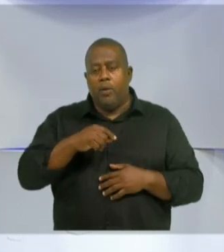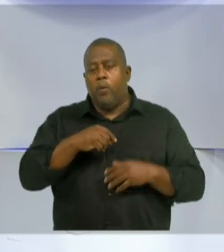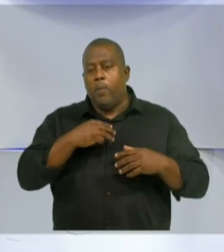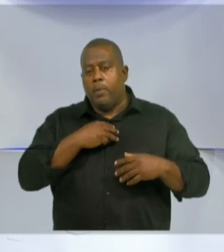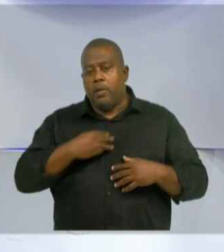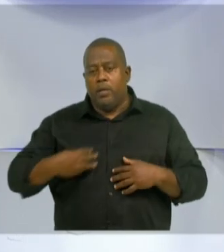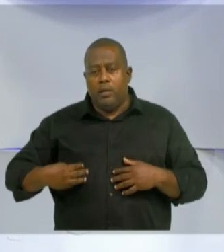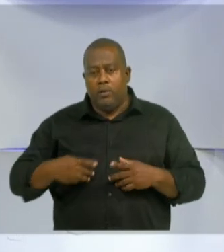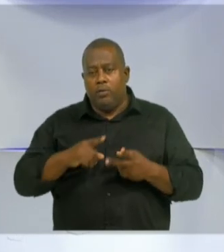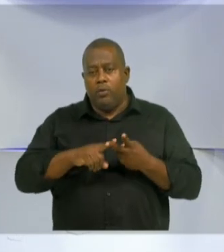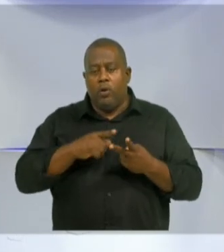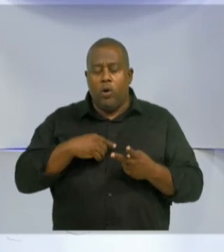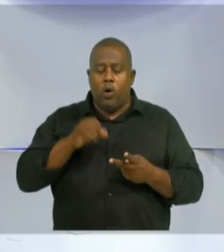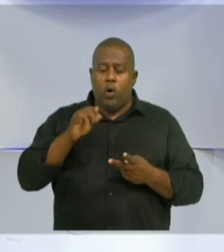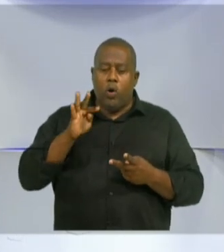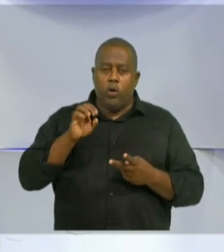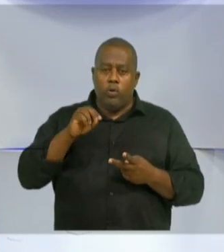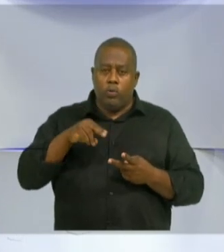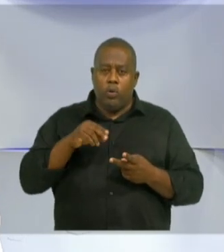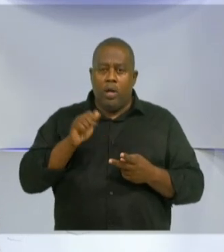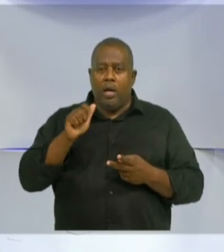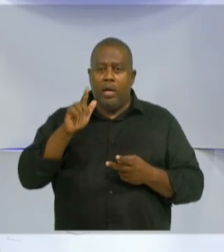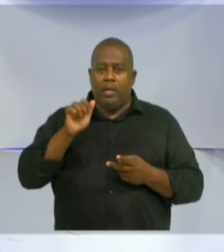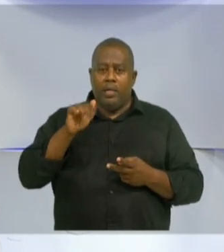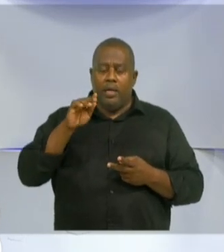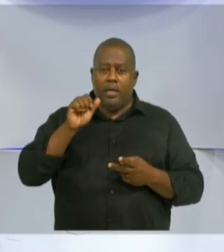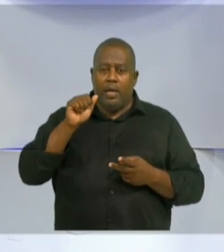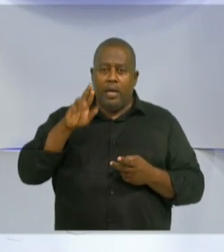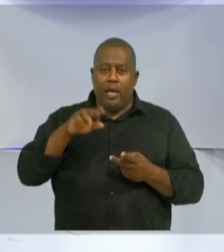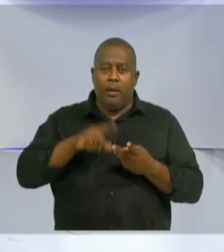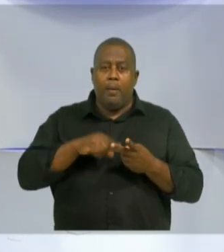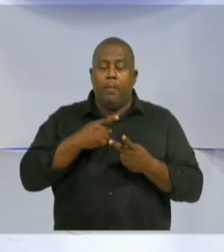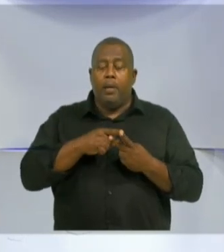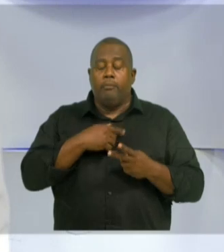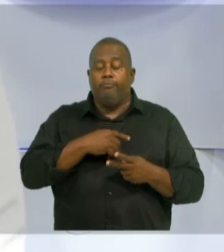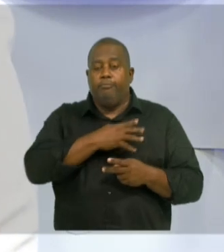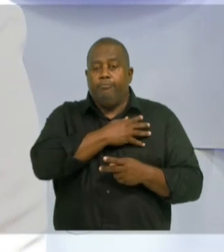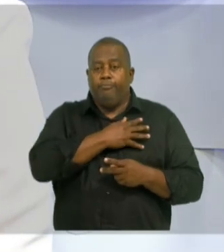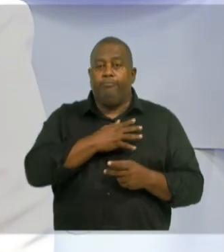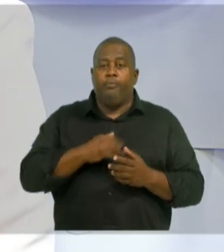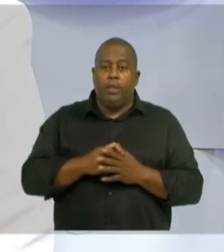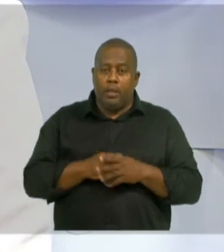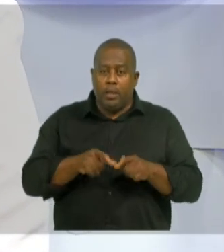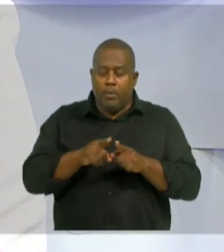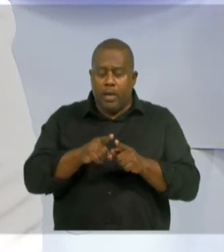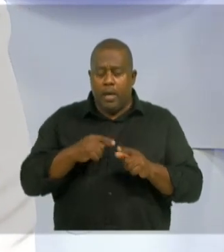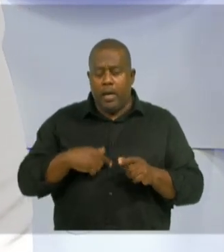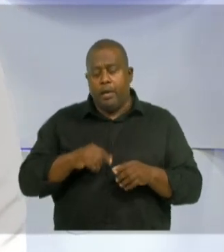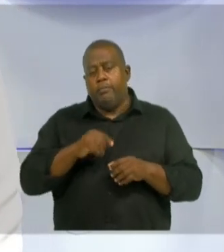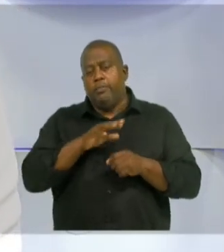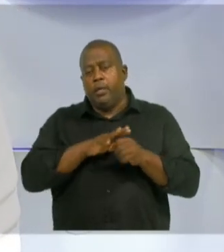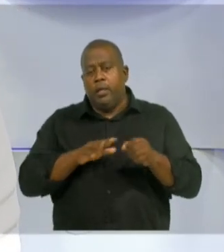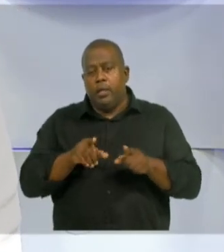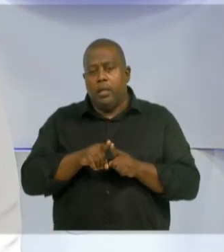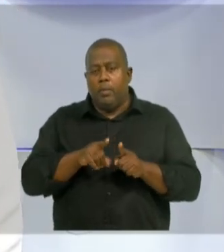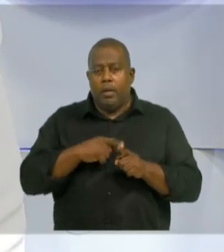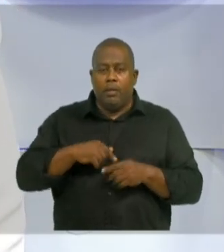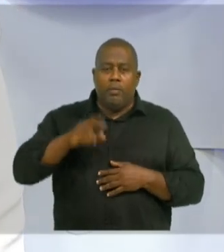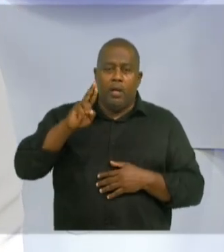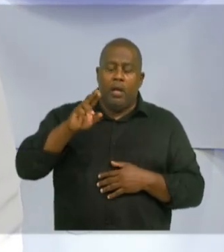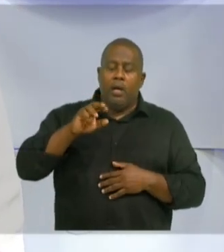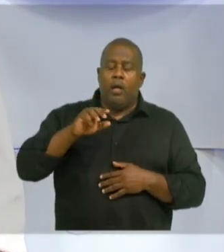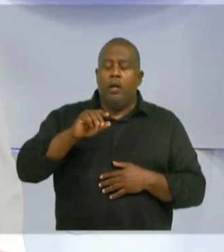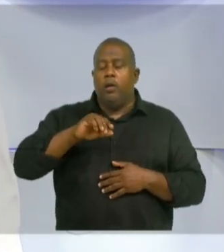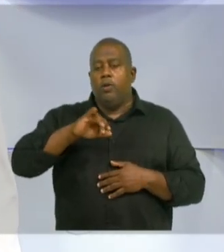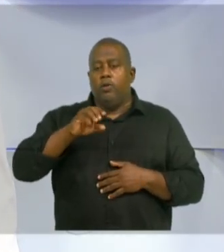também Ângelo Coronel lit da Mata Nossa coordenadora política agradecer a rede Bahia a mediação da nossa jornalista Jorgina